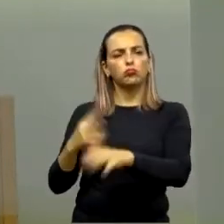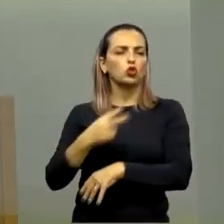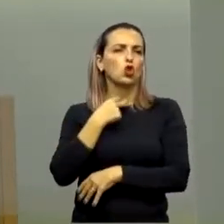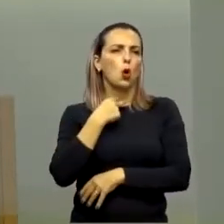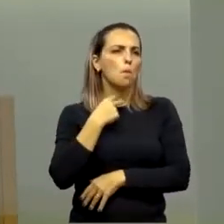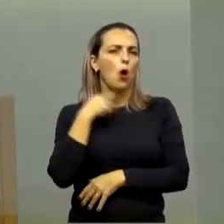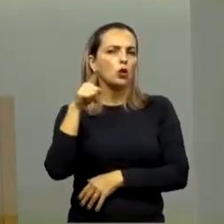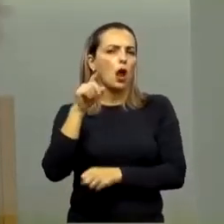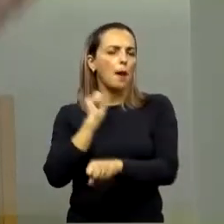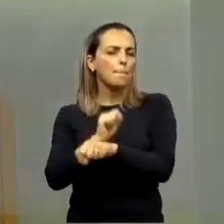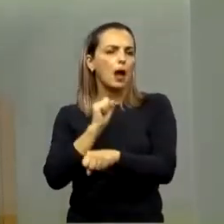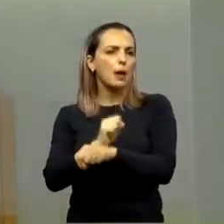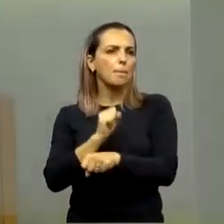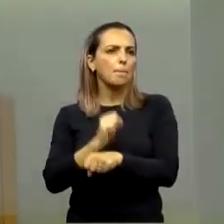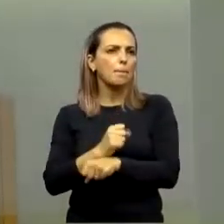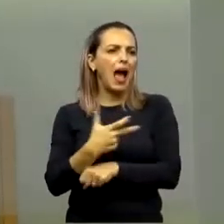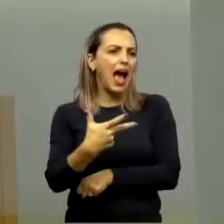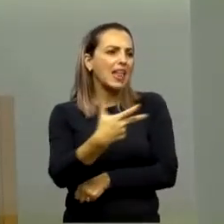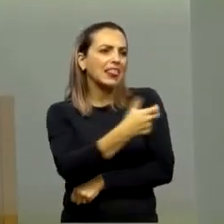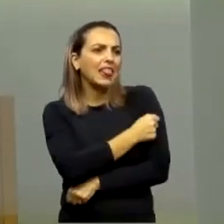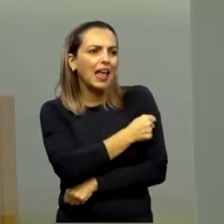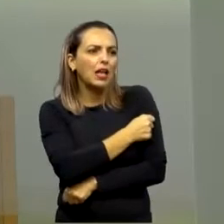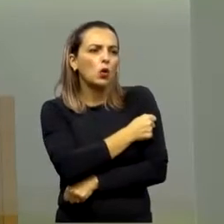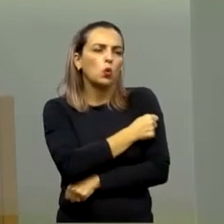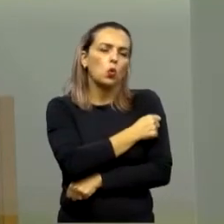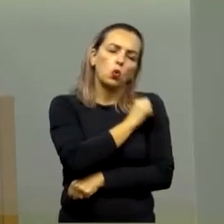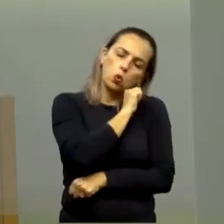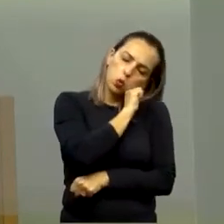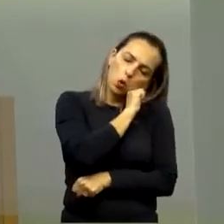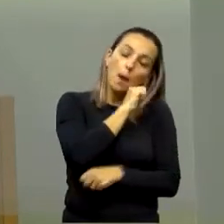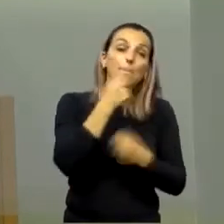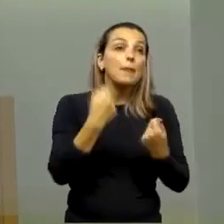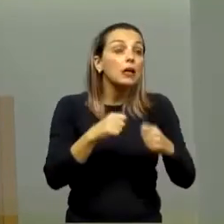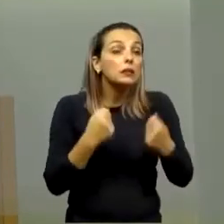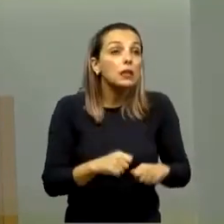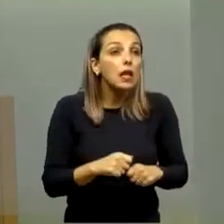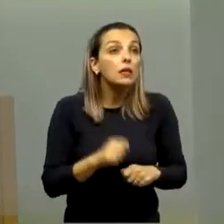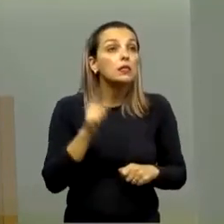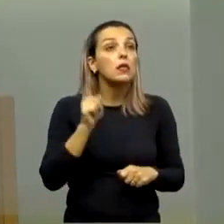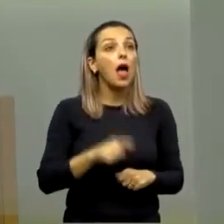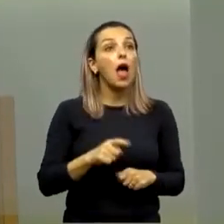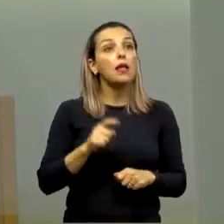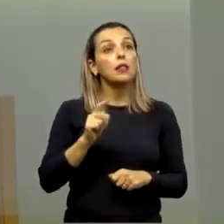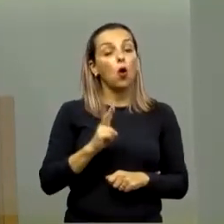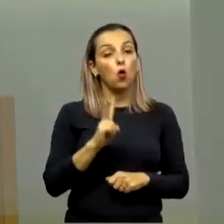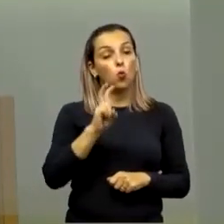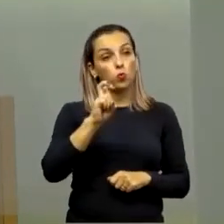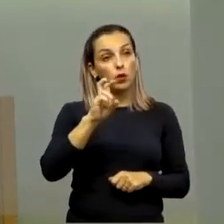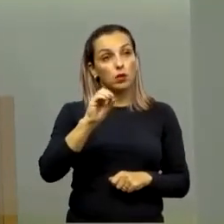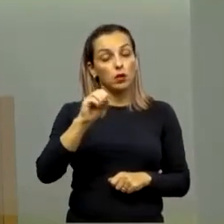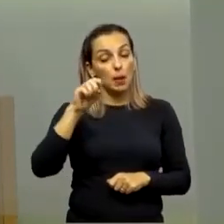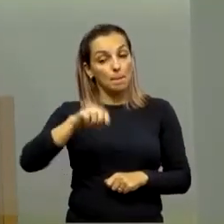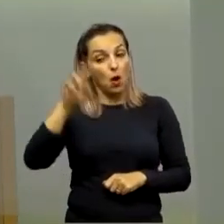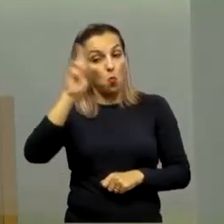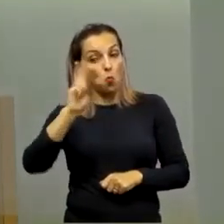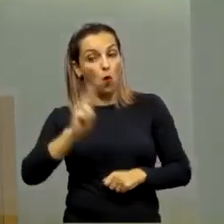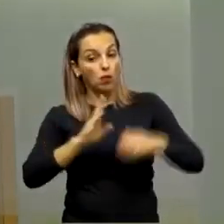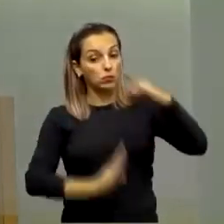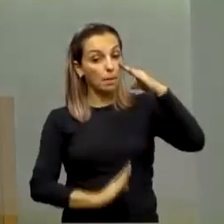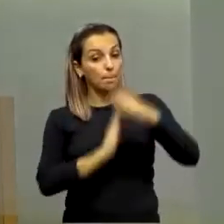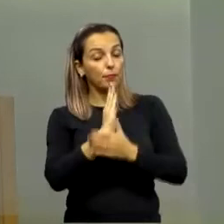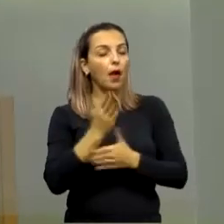fazer cirurgia se se anestesia pastor não pode então fez uma porta de 500 mil reais hoje